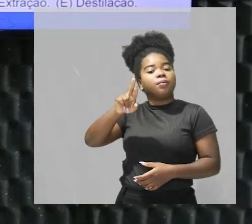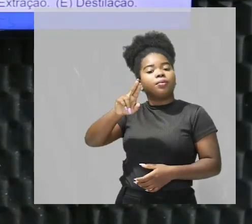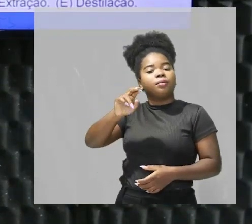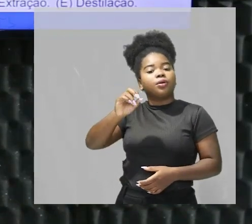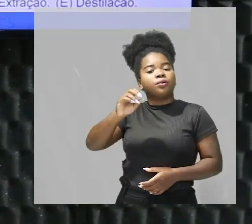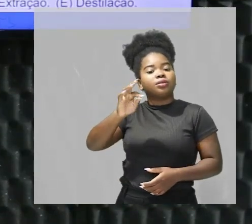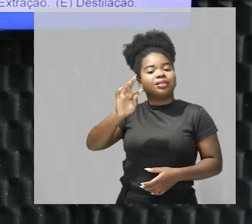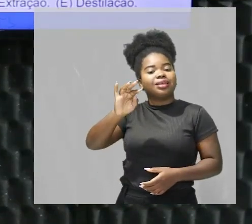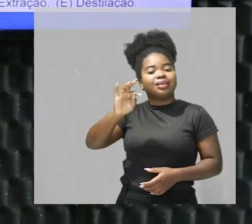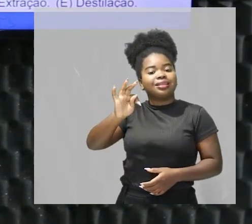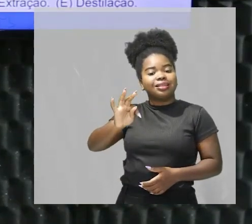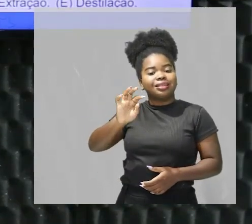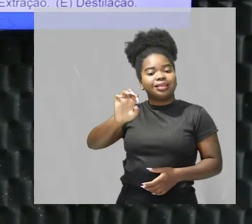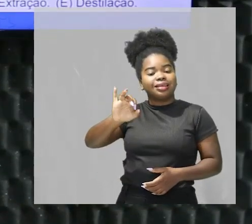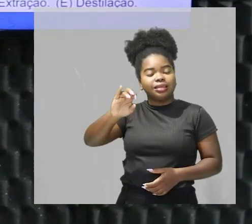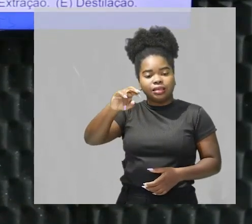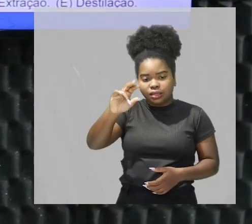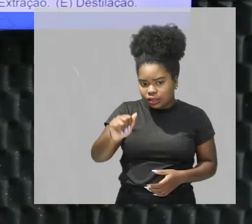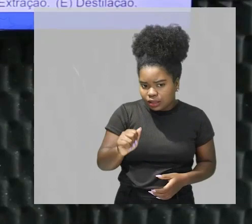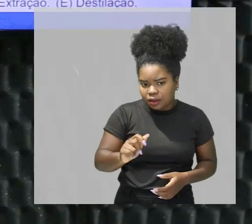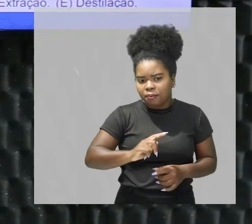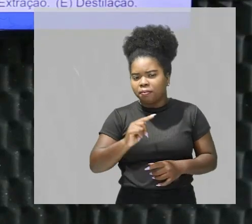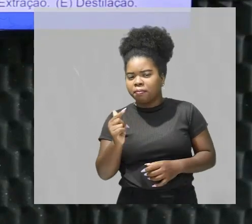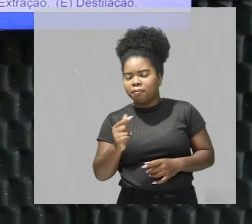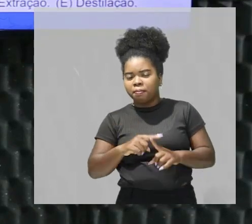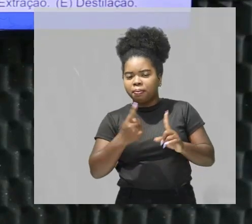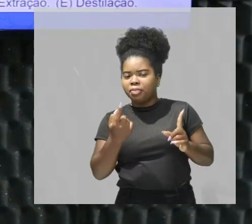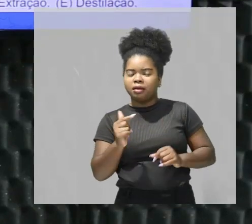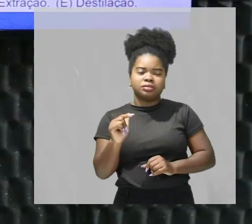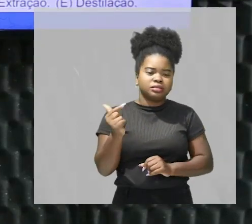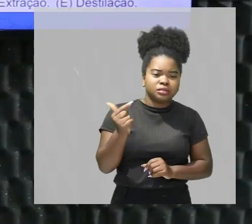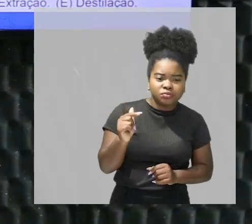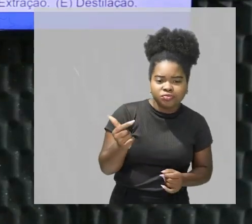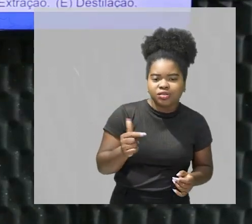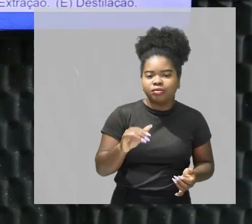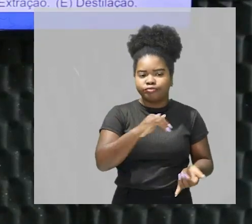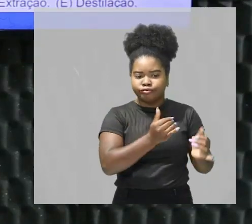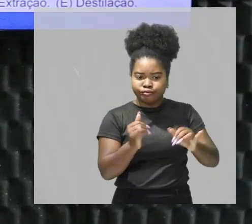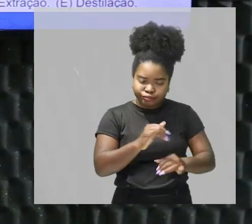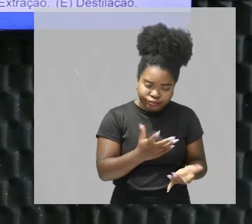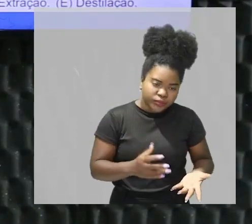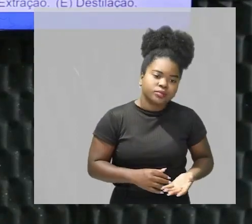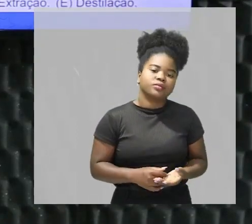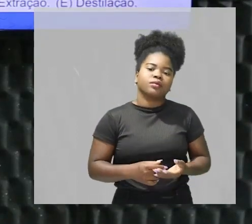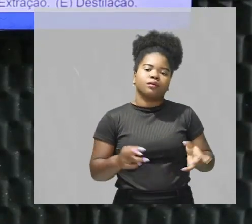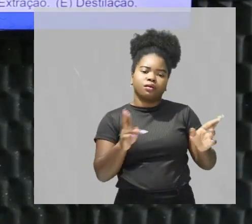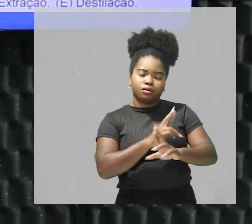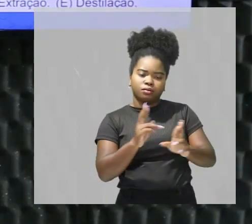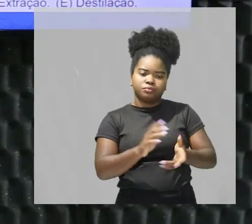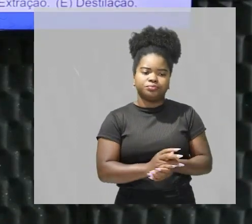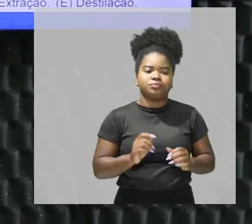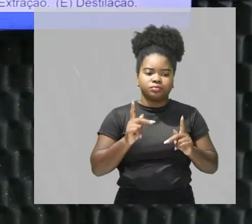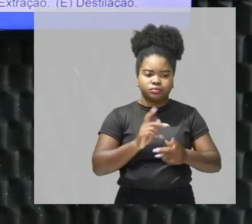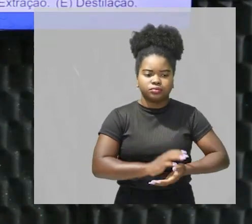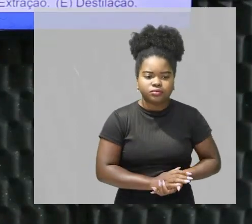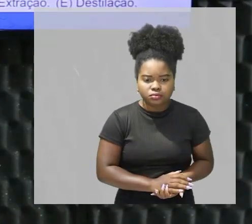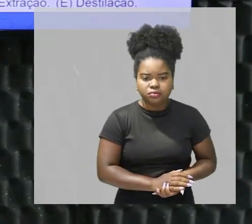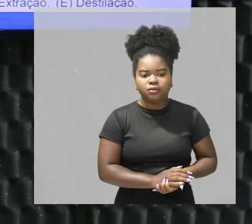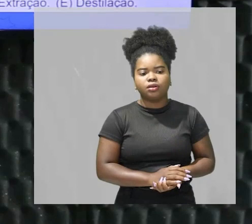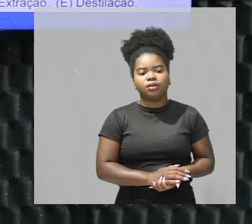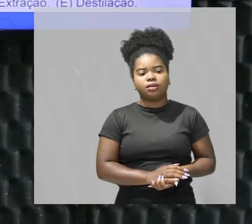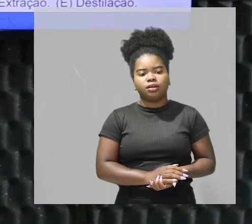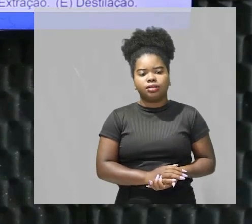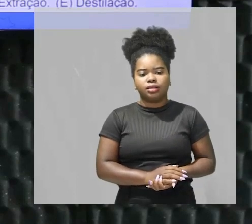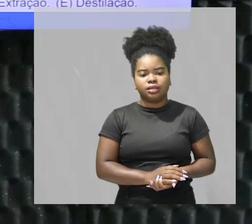Mas também eu não tenho a polaridade envolvida, tudo bem? Aí tu vai ter a prensagem, um processo mecânico,